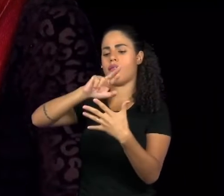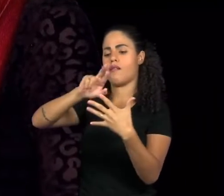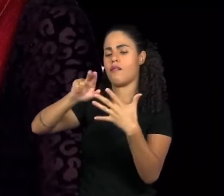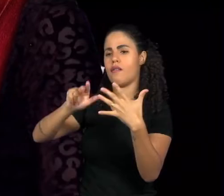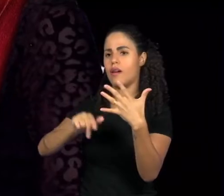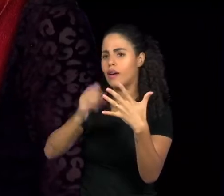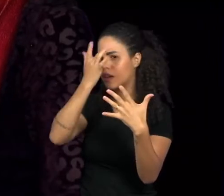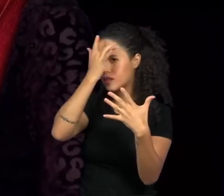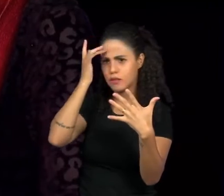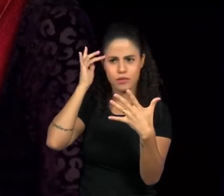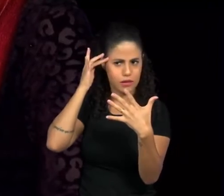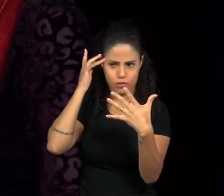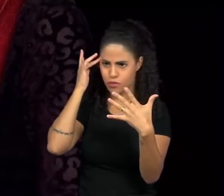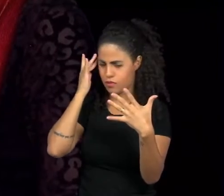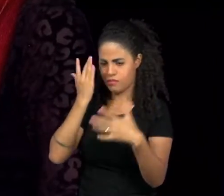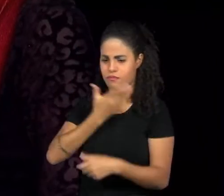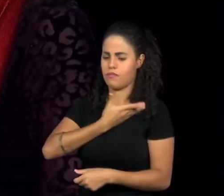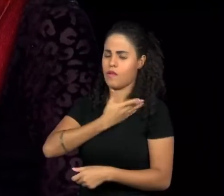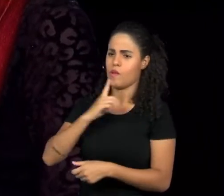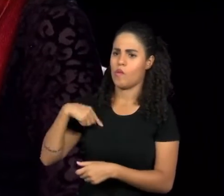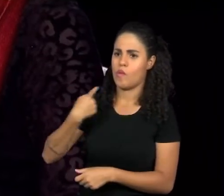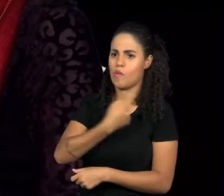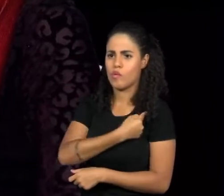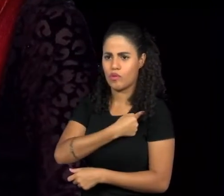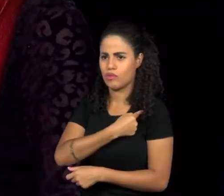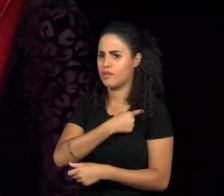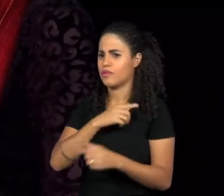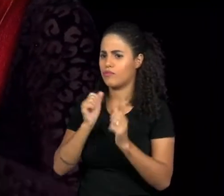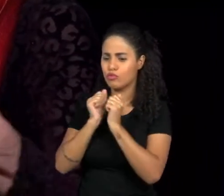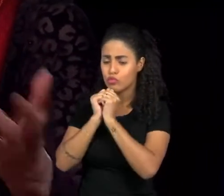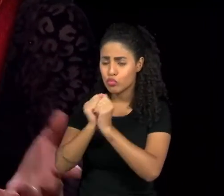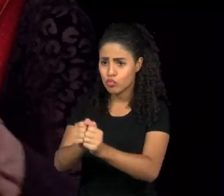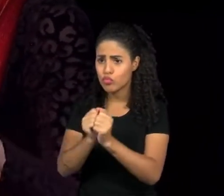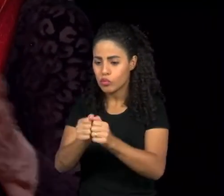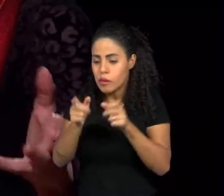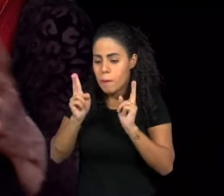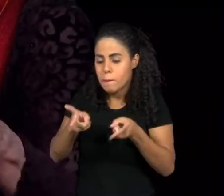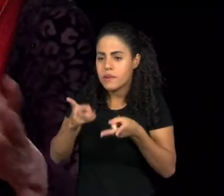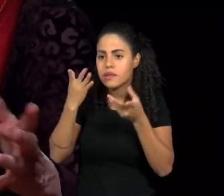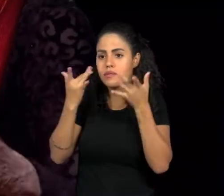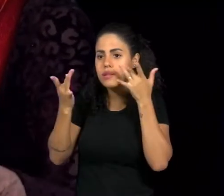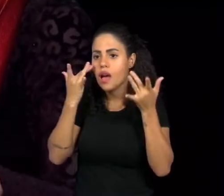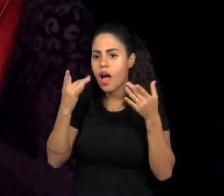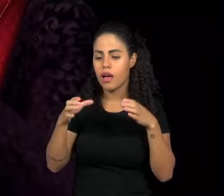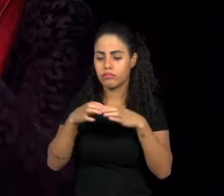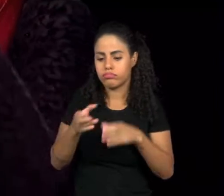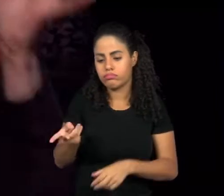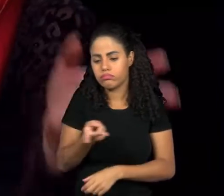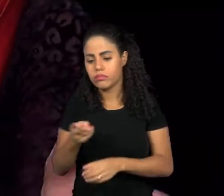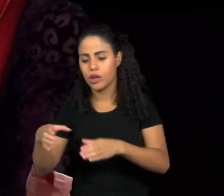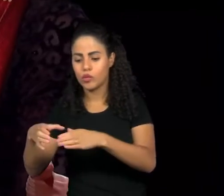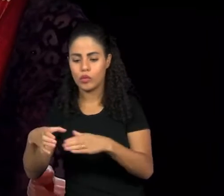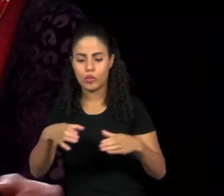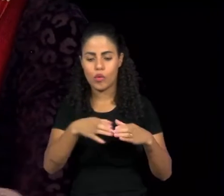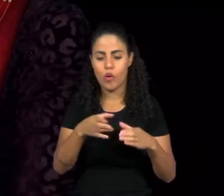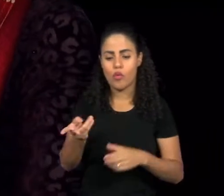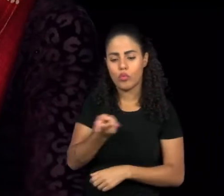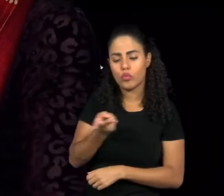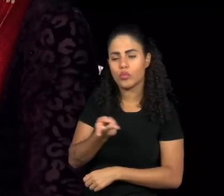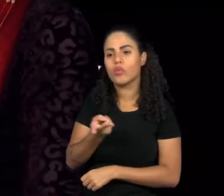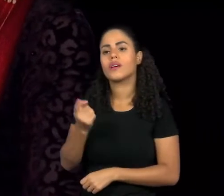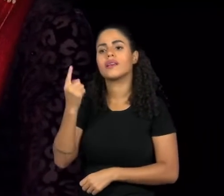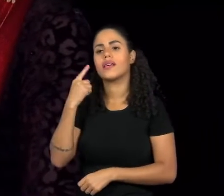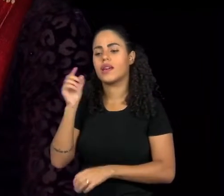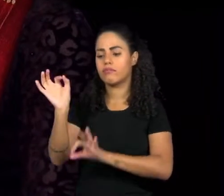estava, enfim, a Cléo Ventura, tudo estava entre duas turmas, ele fez todo